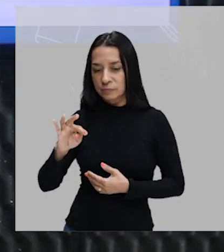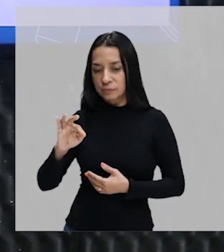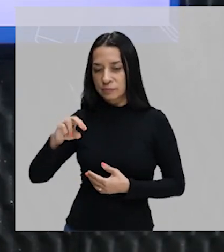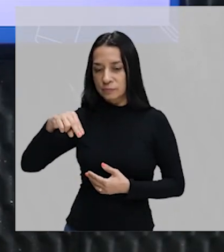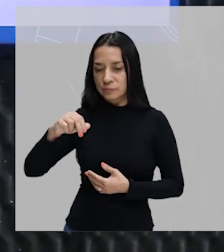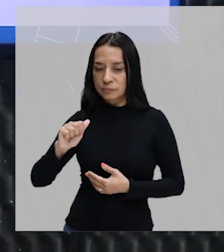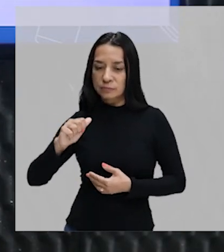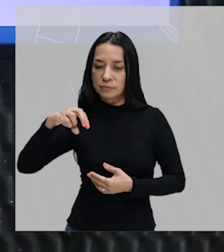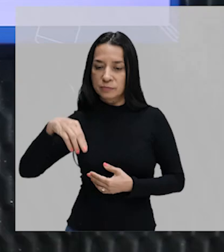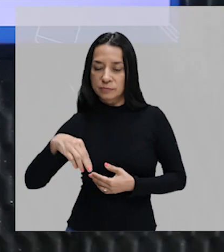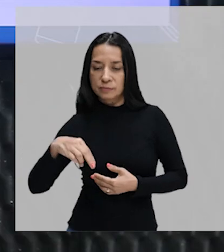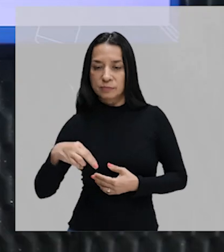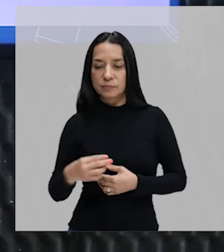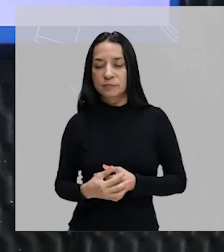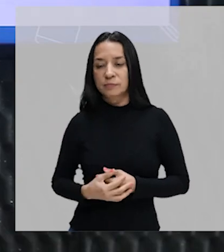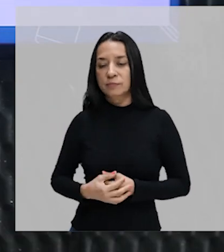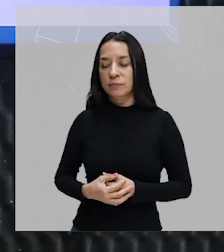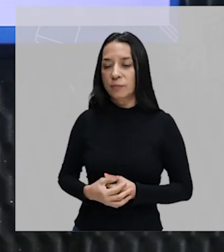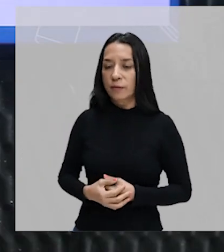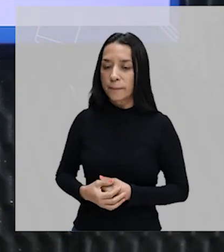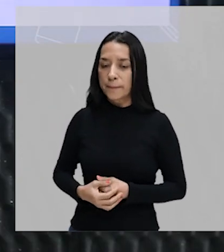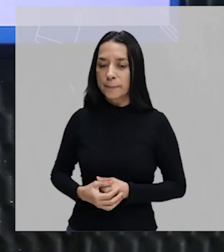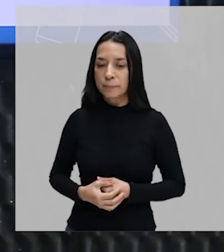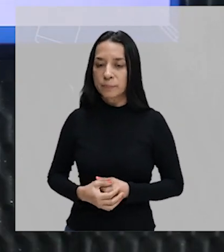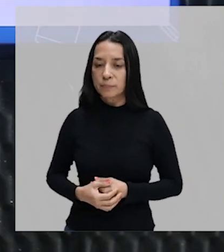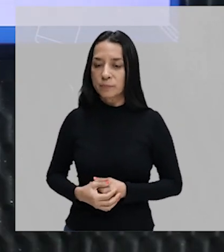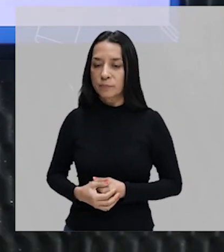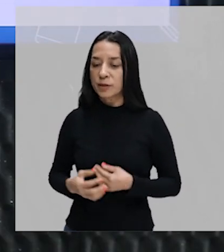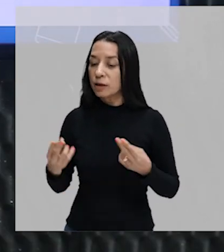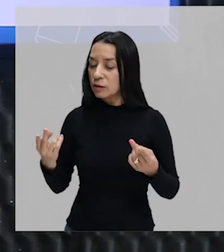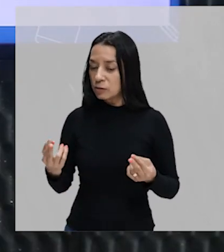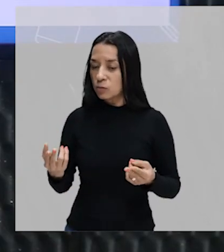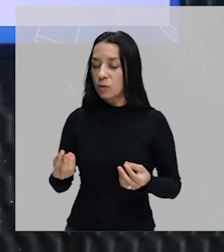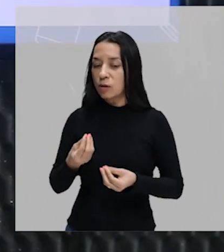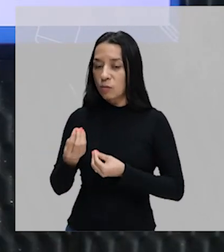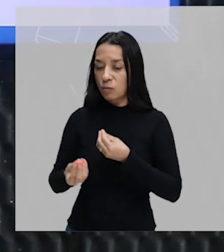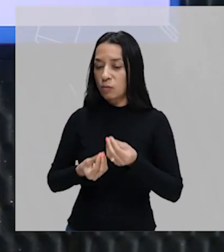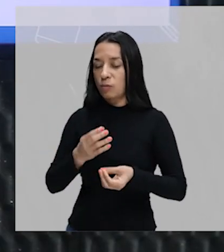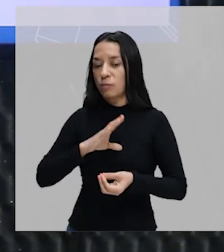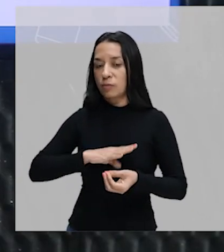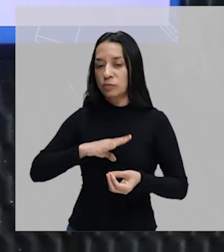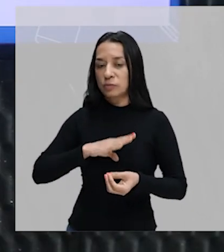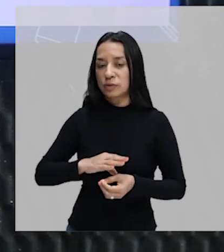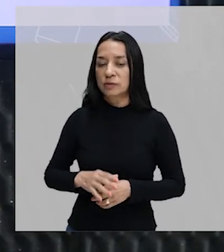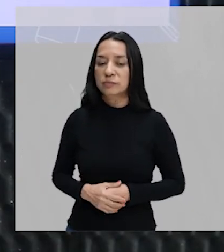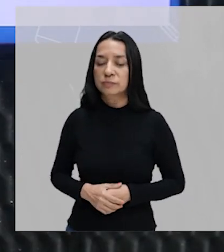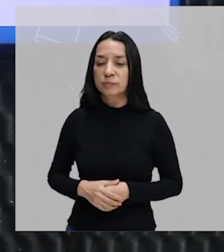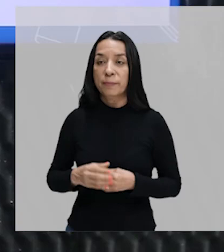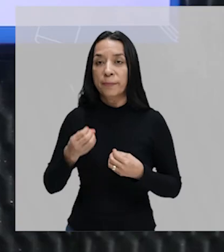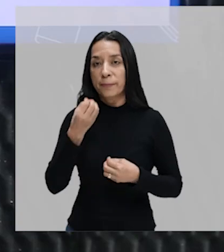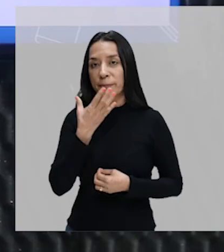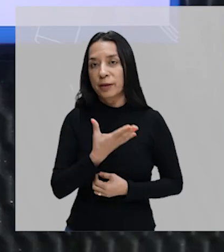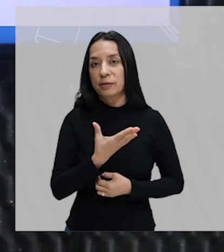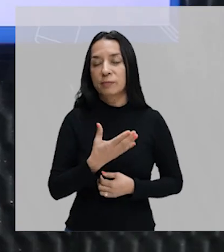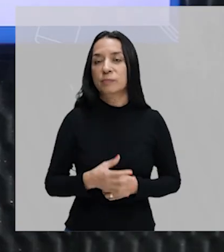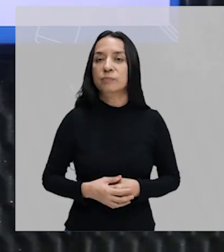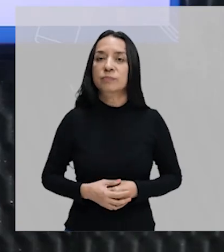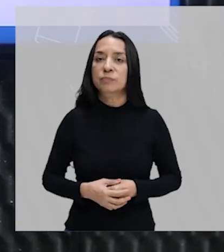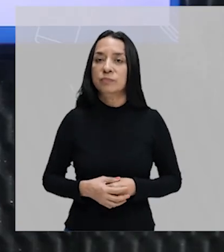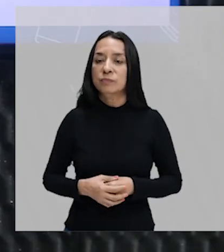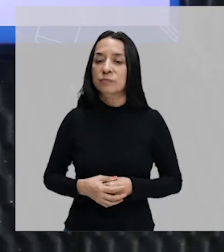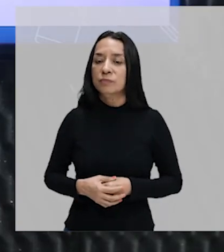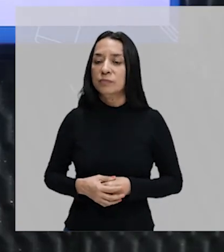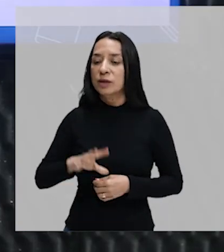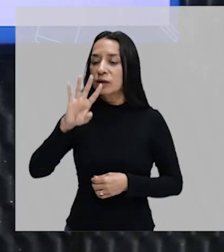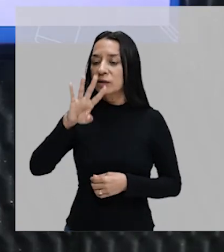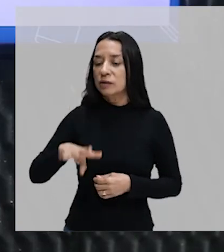Vietnã, vietnamita, tá? Também é a mesma forma como é em português. Bem, esse